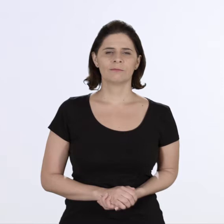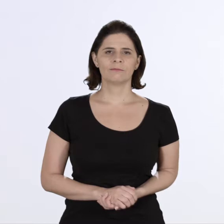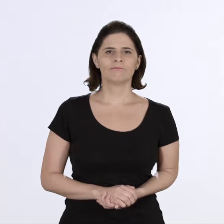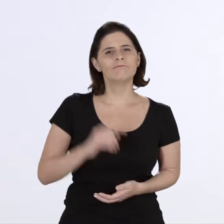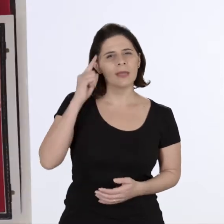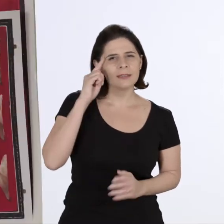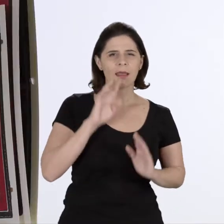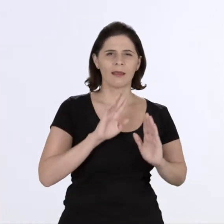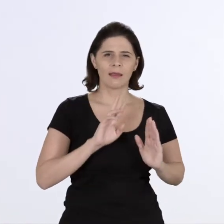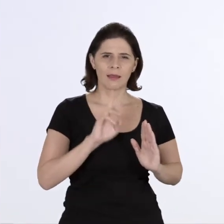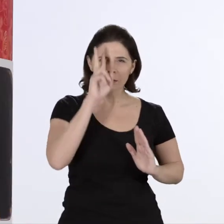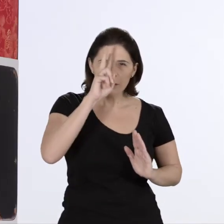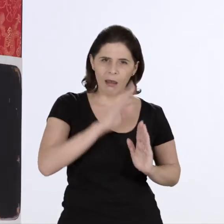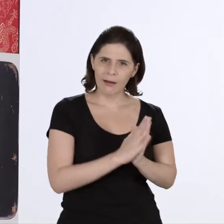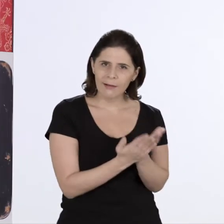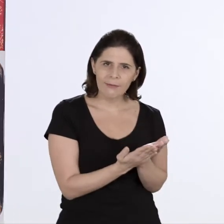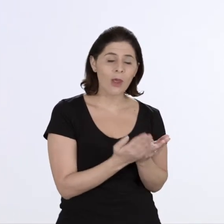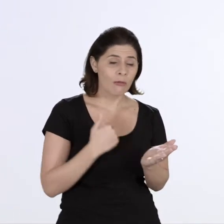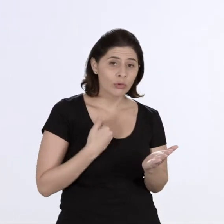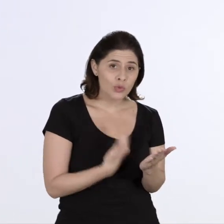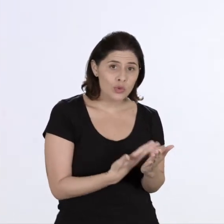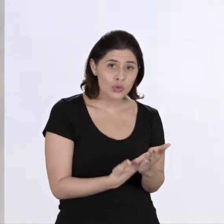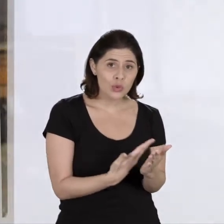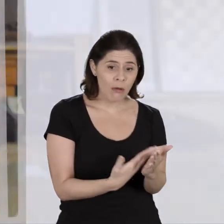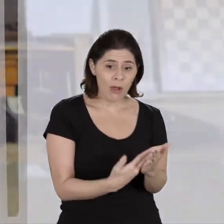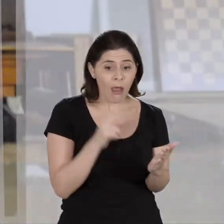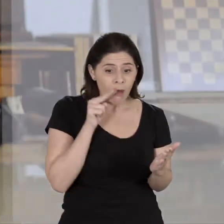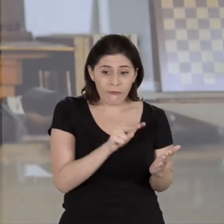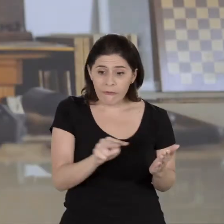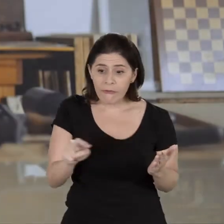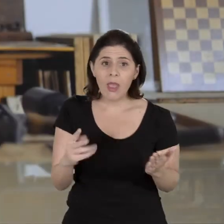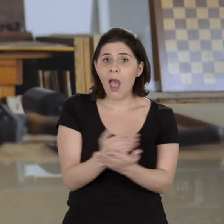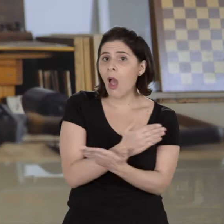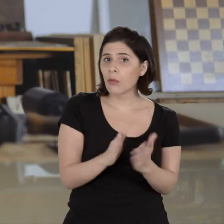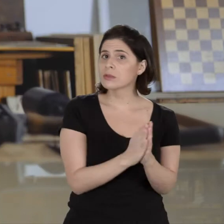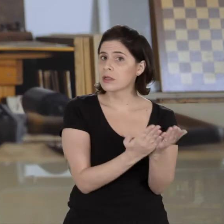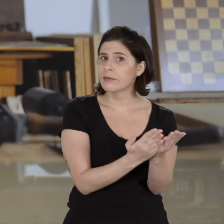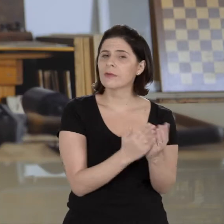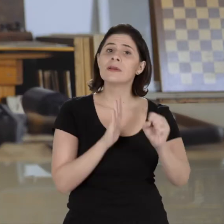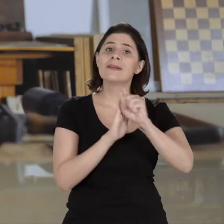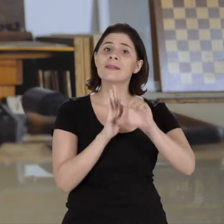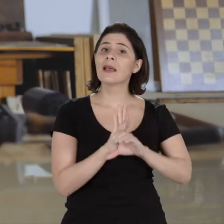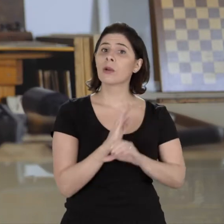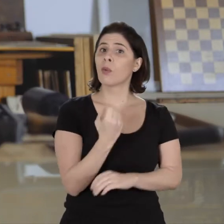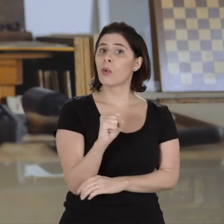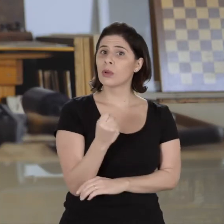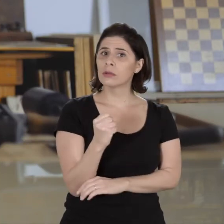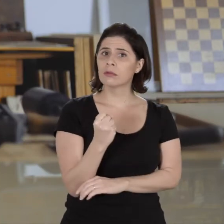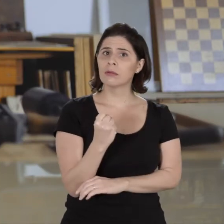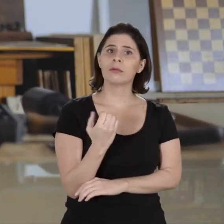Estudando um pouquinho a história do livro, eu vi alguns livros feitos no século VIII,